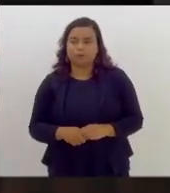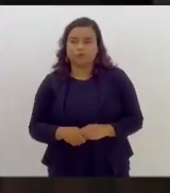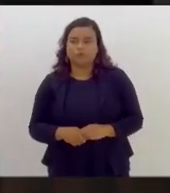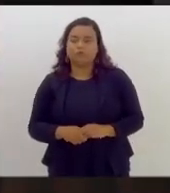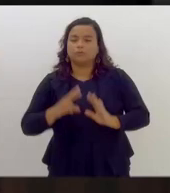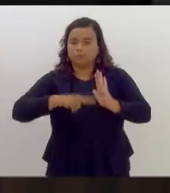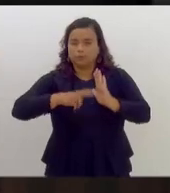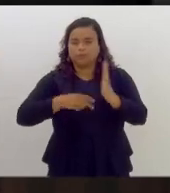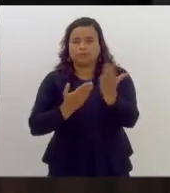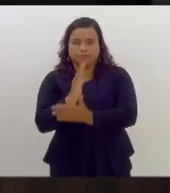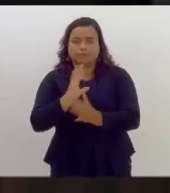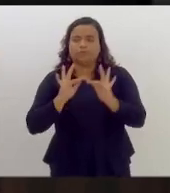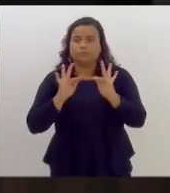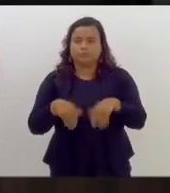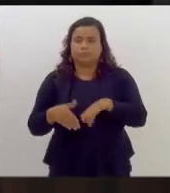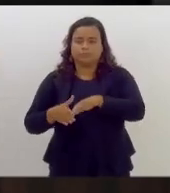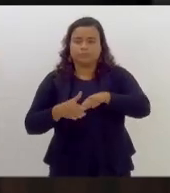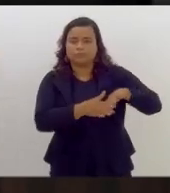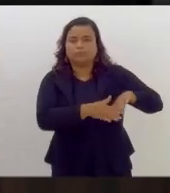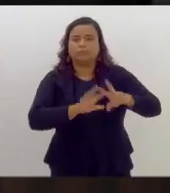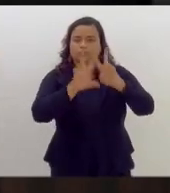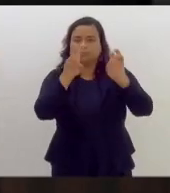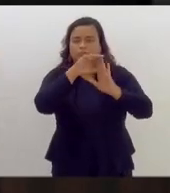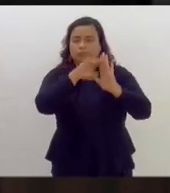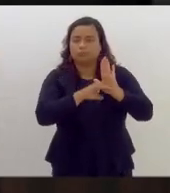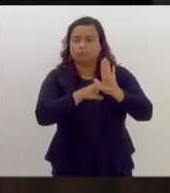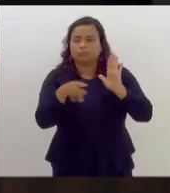Lida e aprovada a ata, passa-se a ordem da